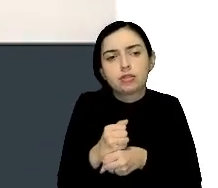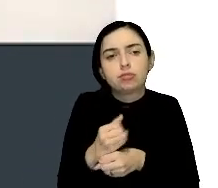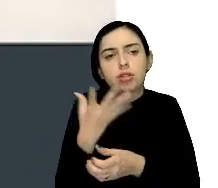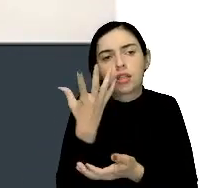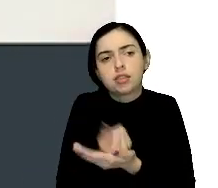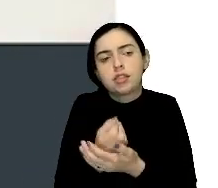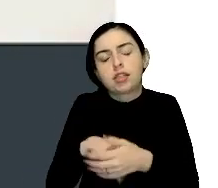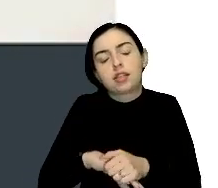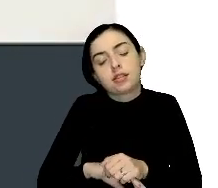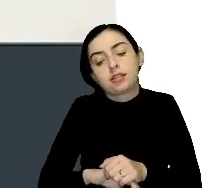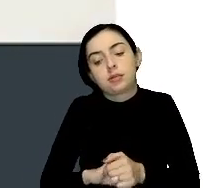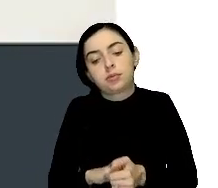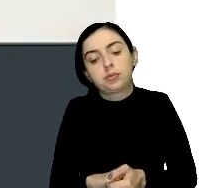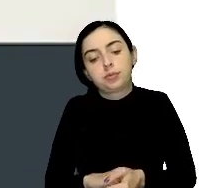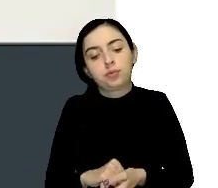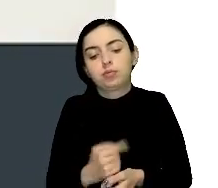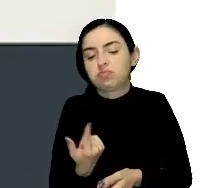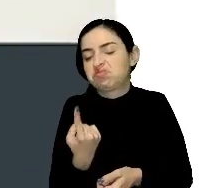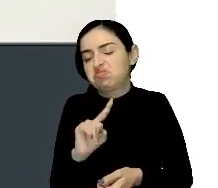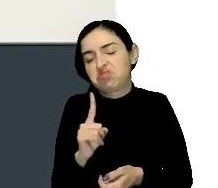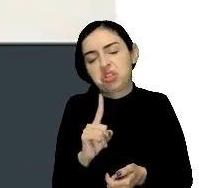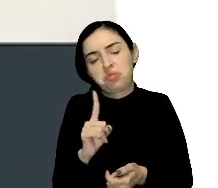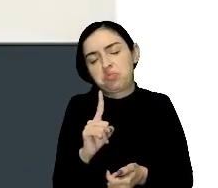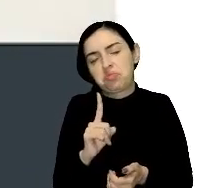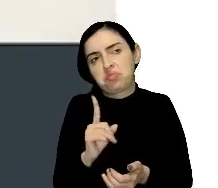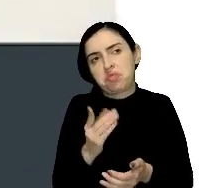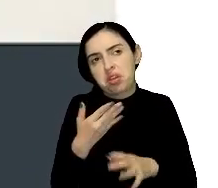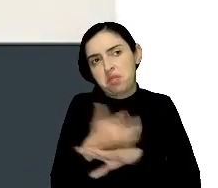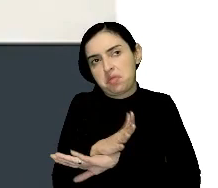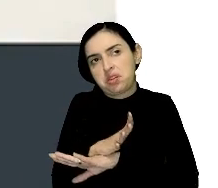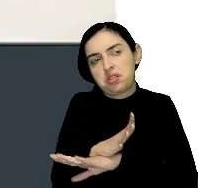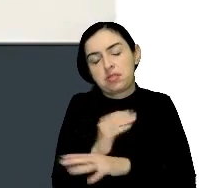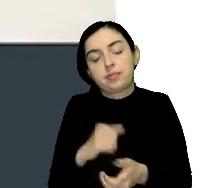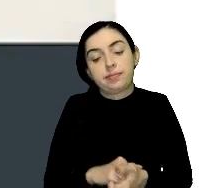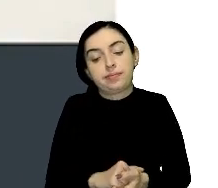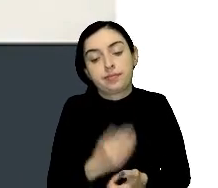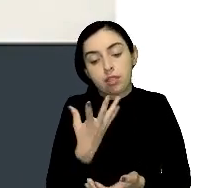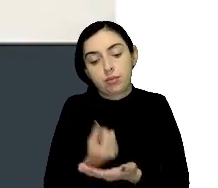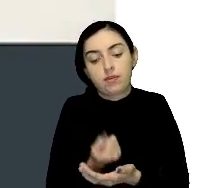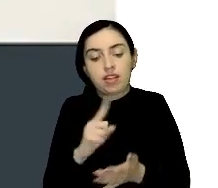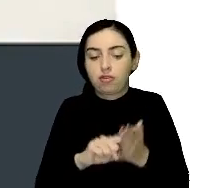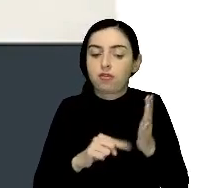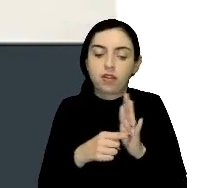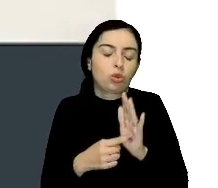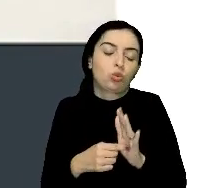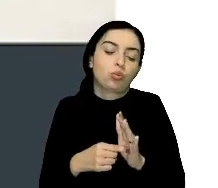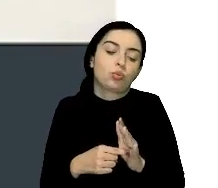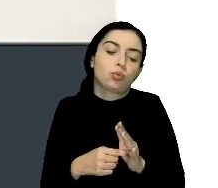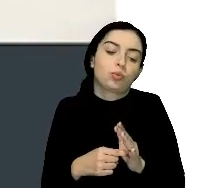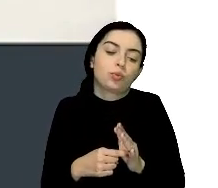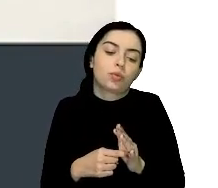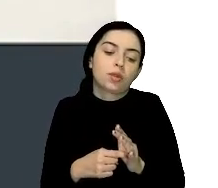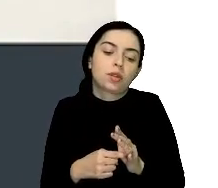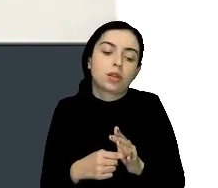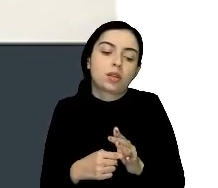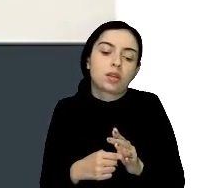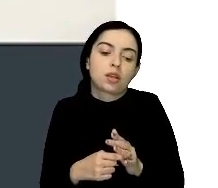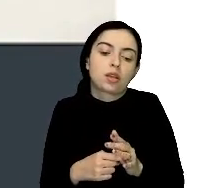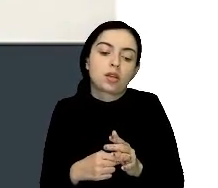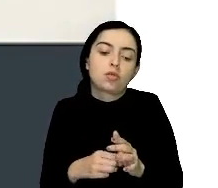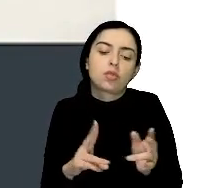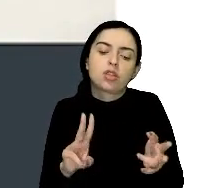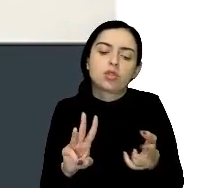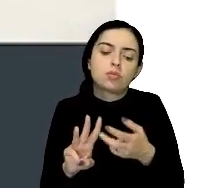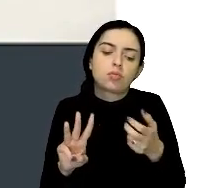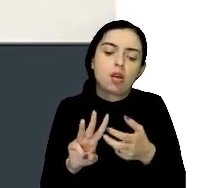né, não foi autorizada, foi vetada. E os povos originários, esse talvez